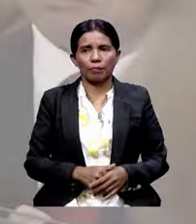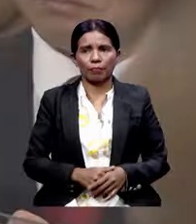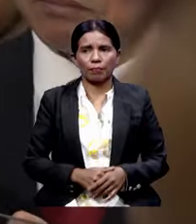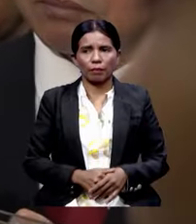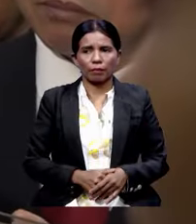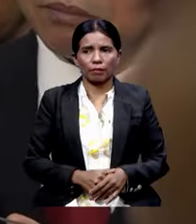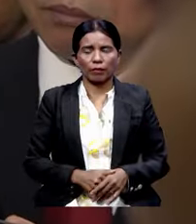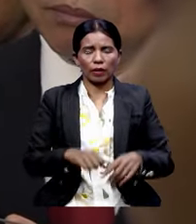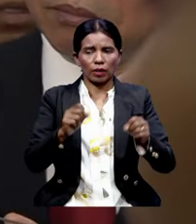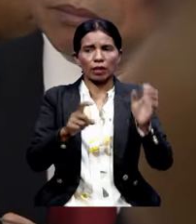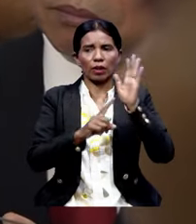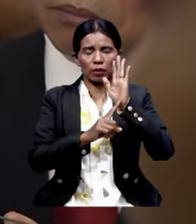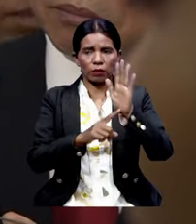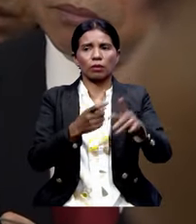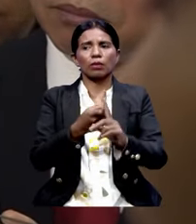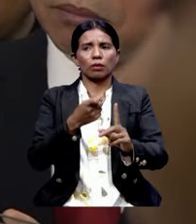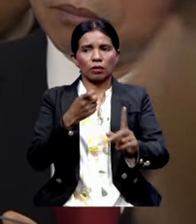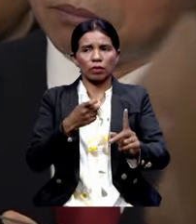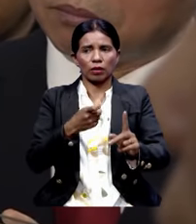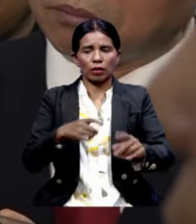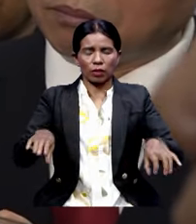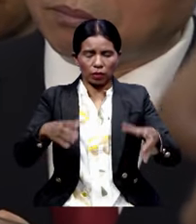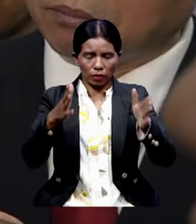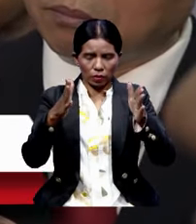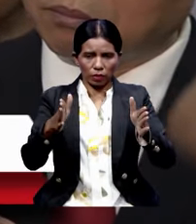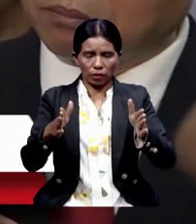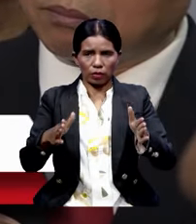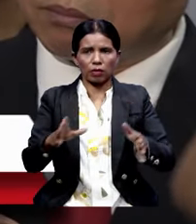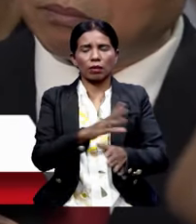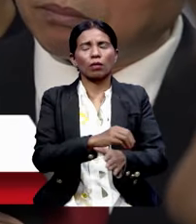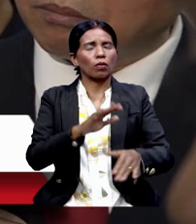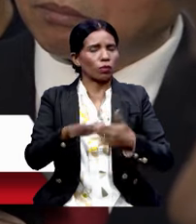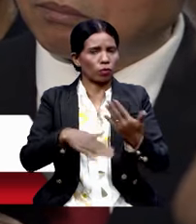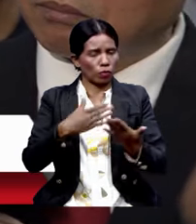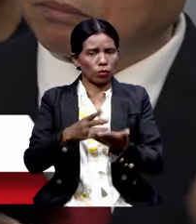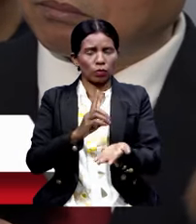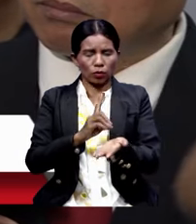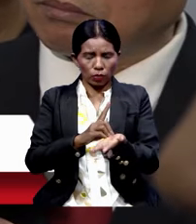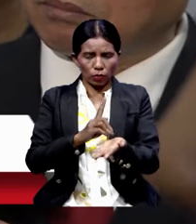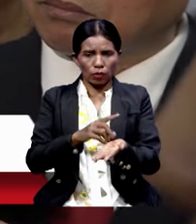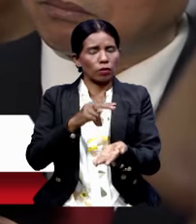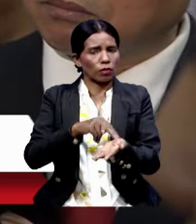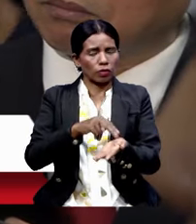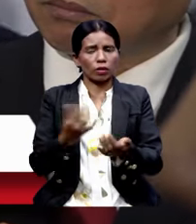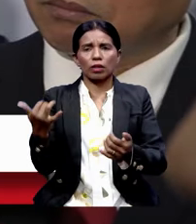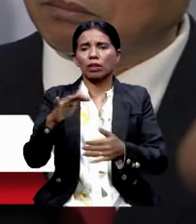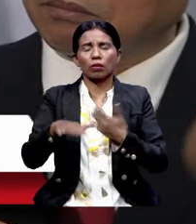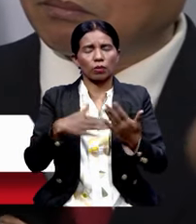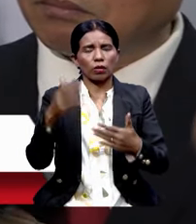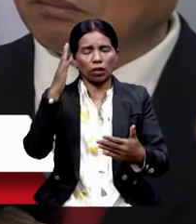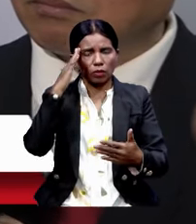tem que sair consciente husi profissionais da saúde hotut, ninian noin.